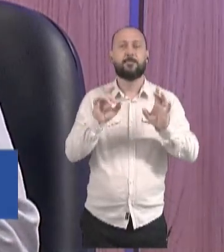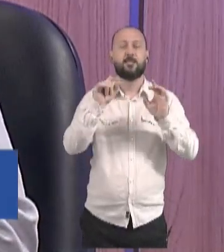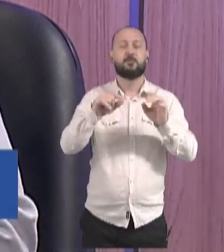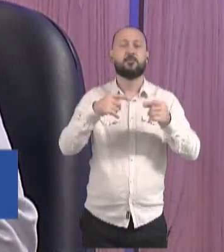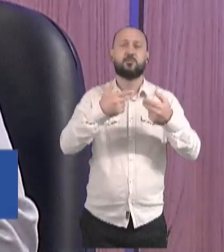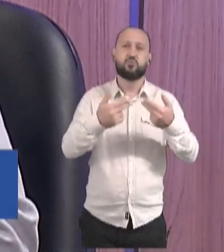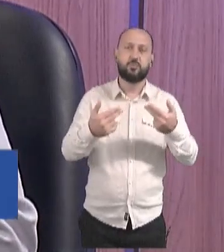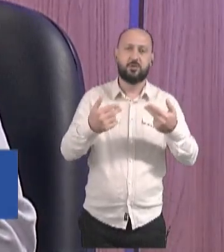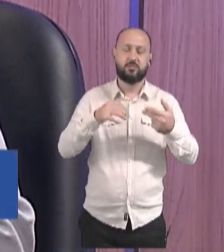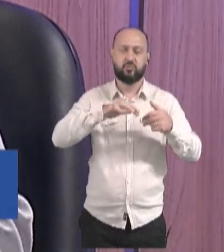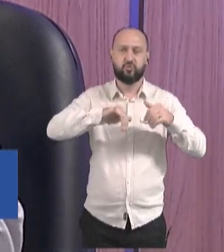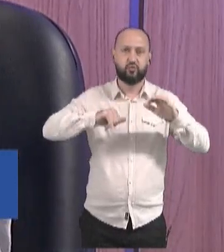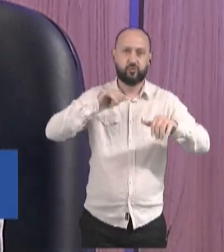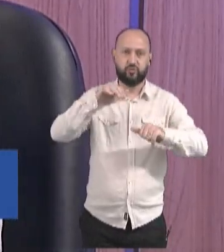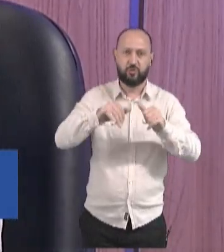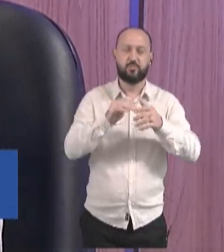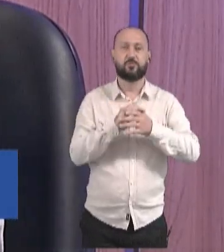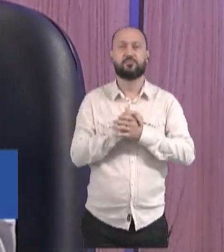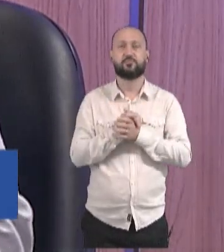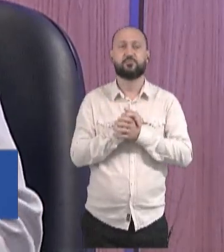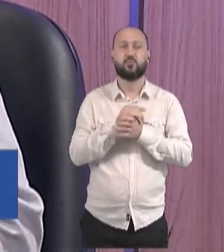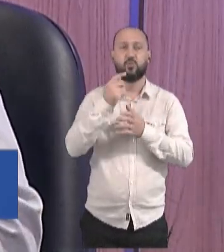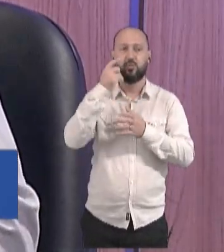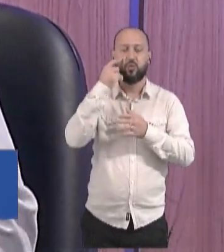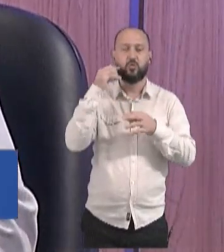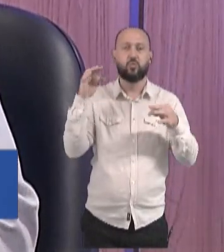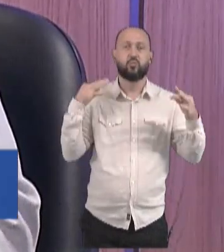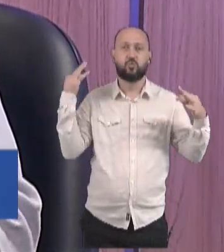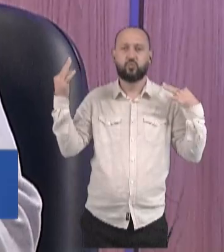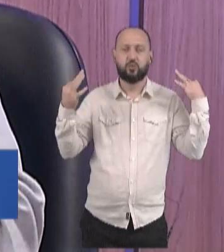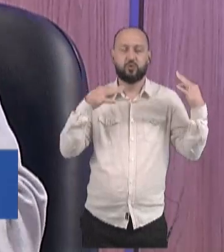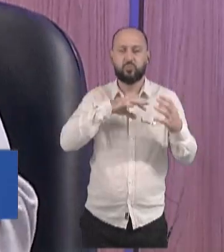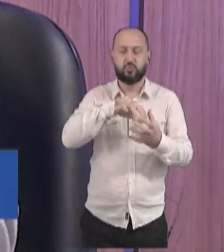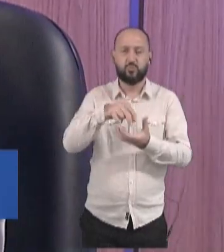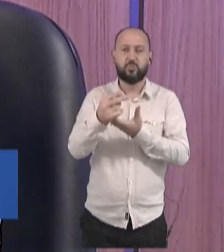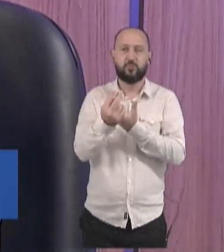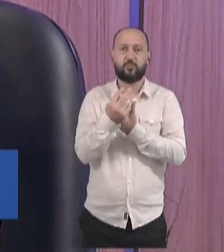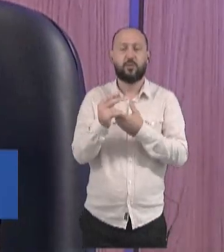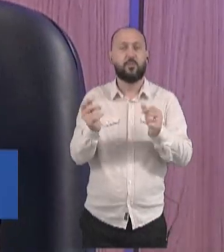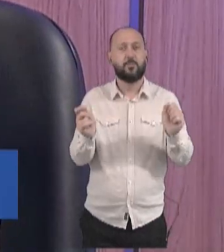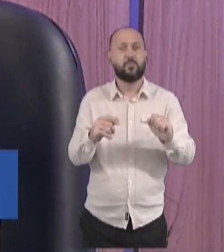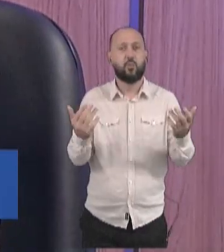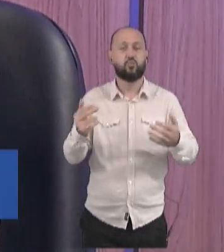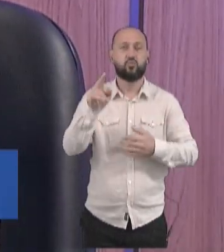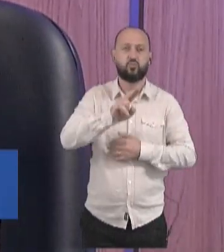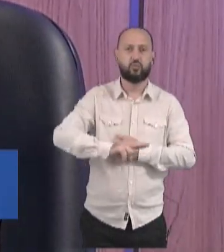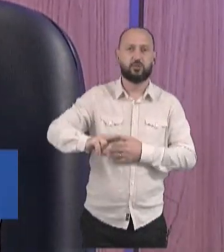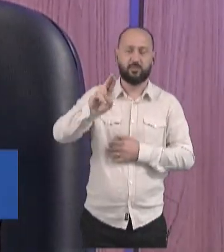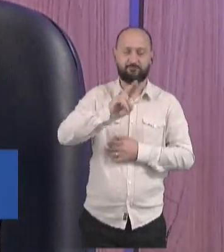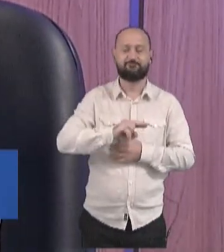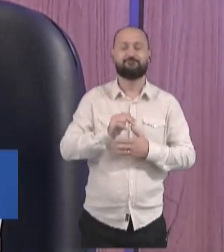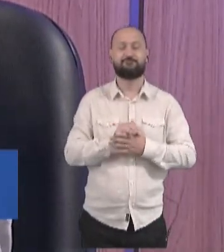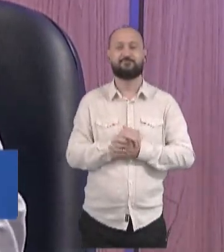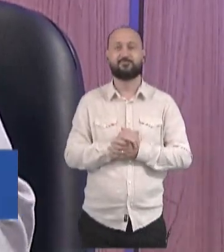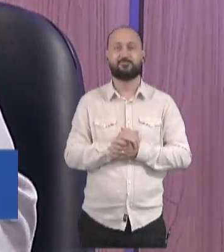para o escoamento das produções, e também o turismo sustentável, né? Uma outra possibilidade de uso